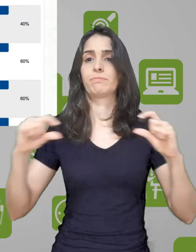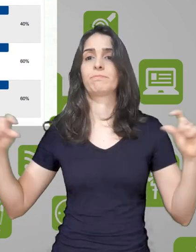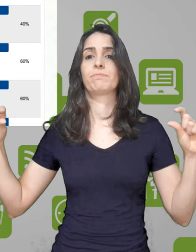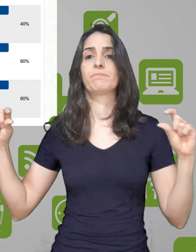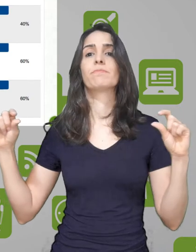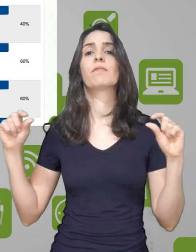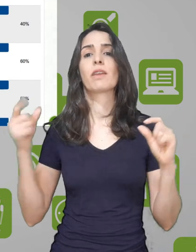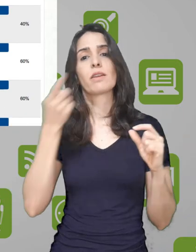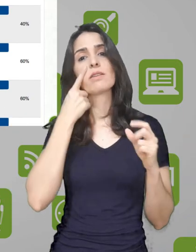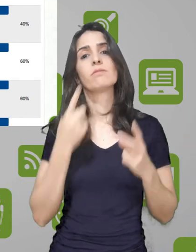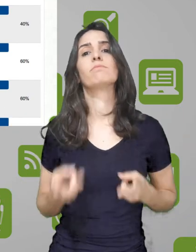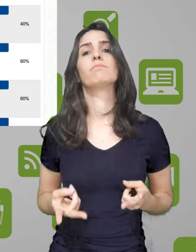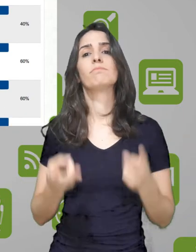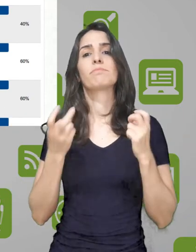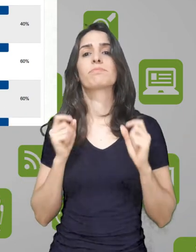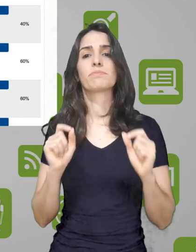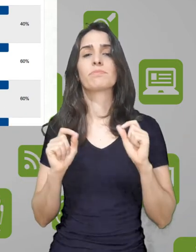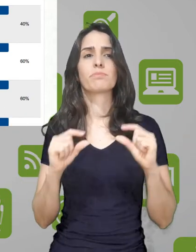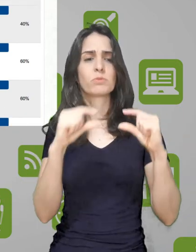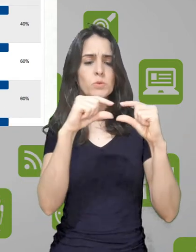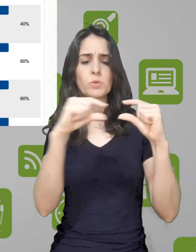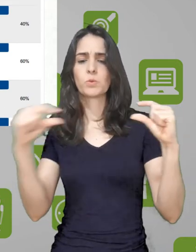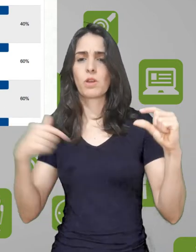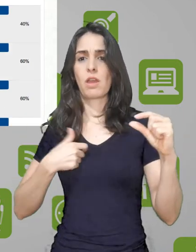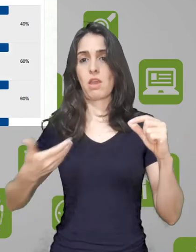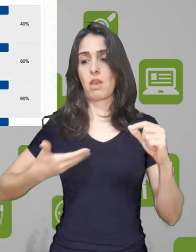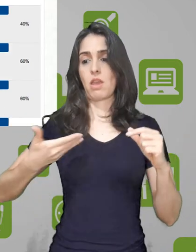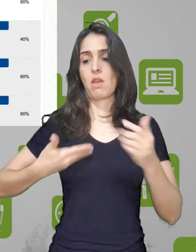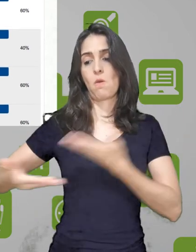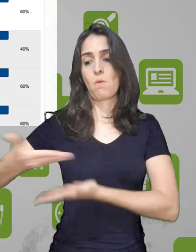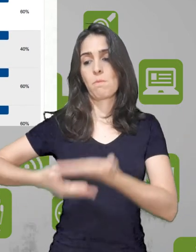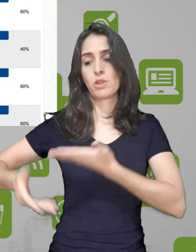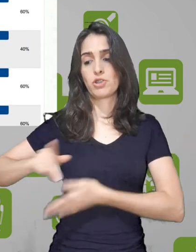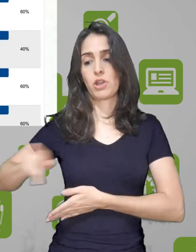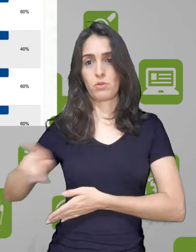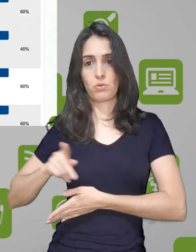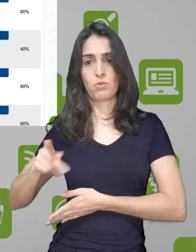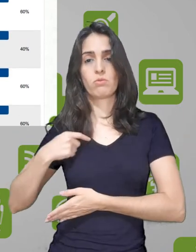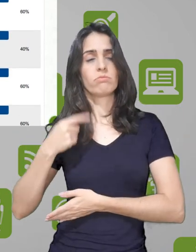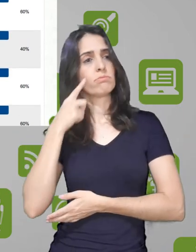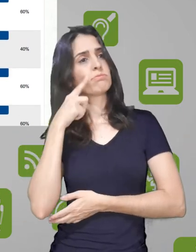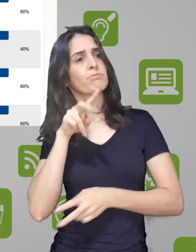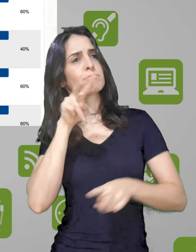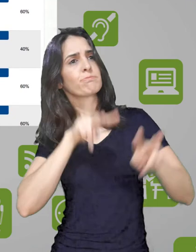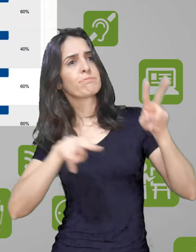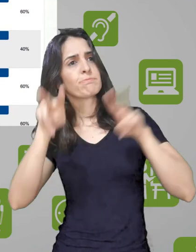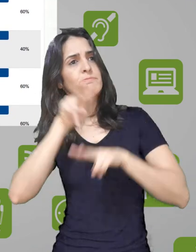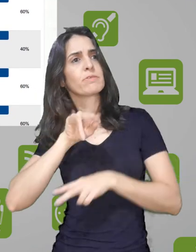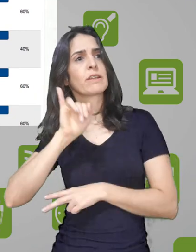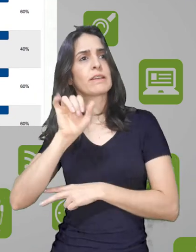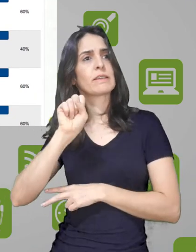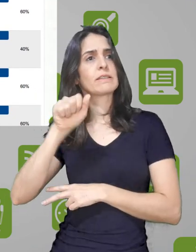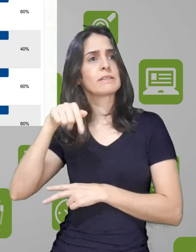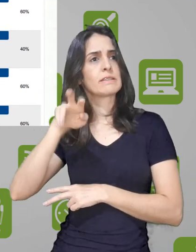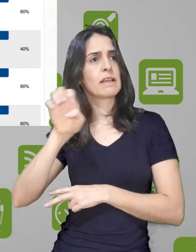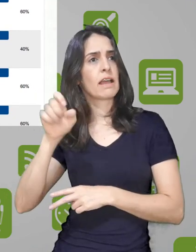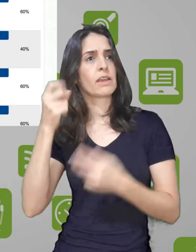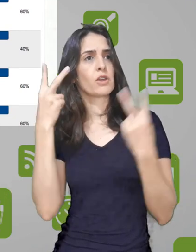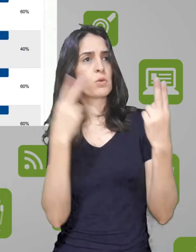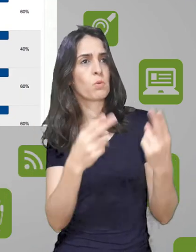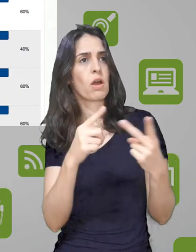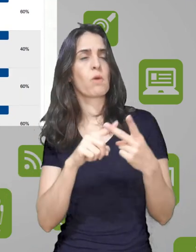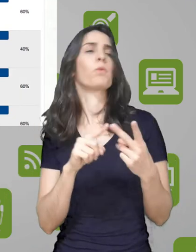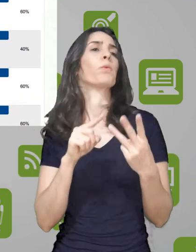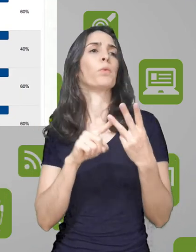o que que essa barra me permite aqui como facilidade enquanto mediador eu posso vejo que o